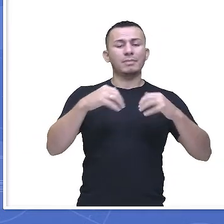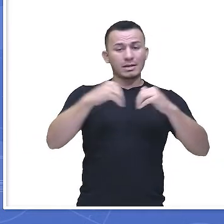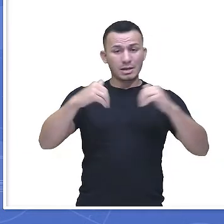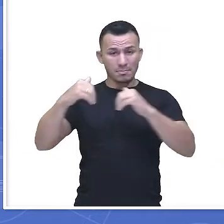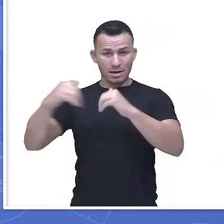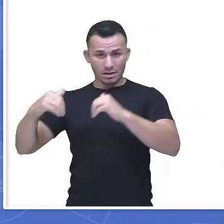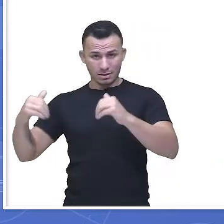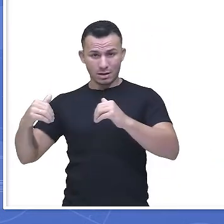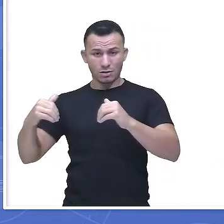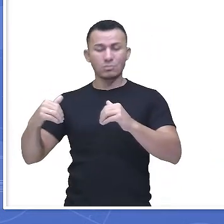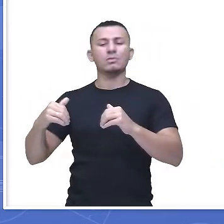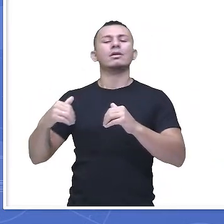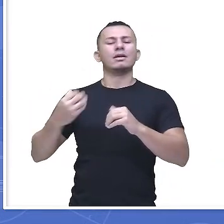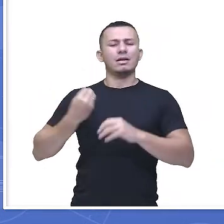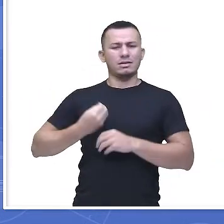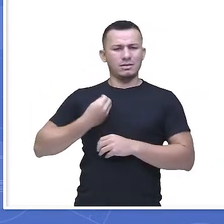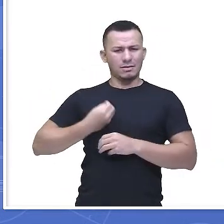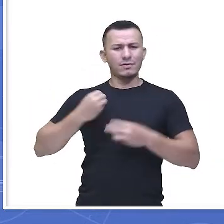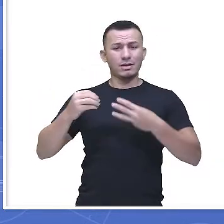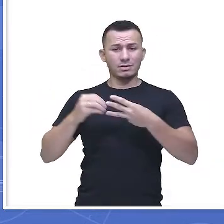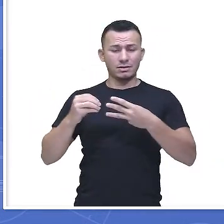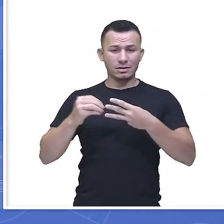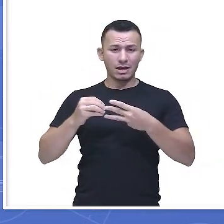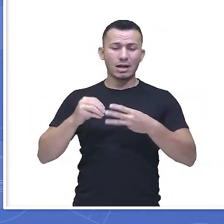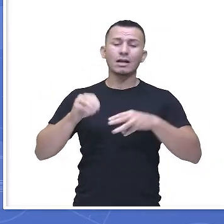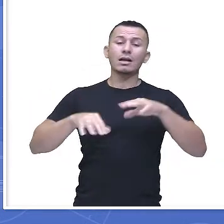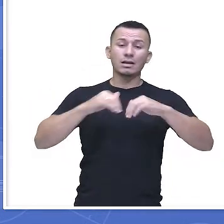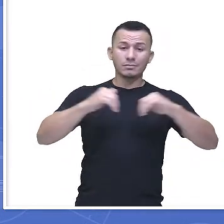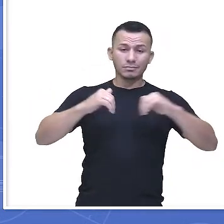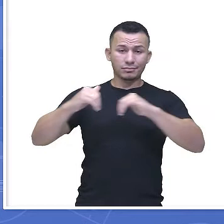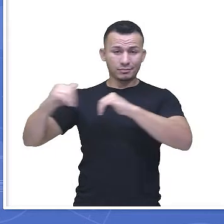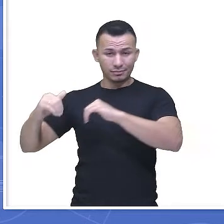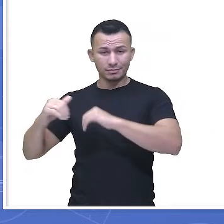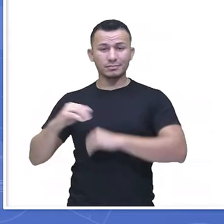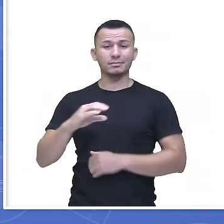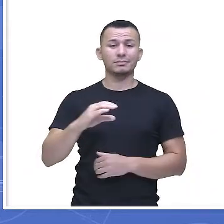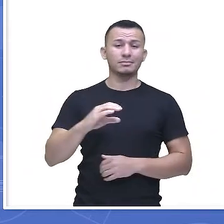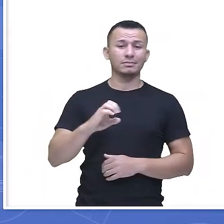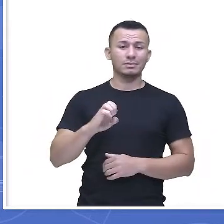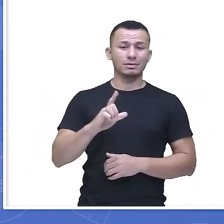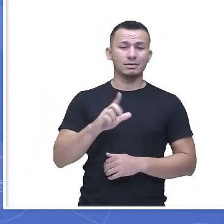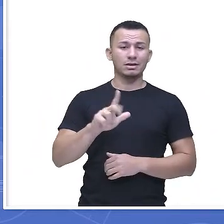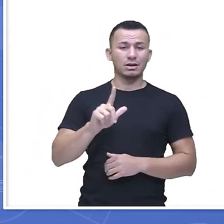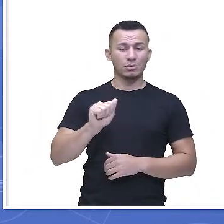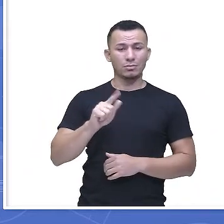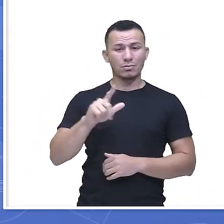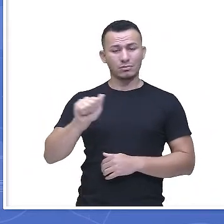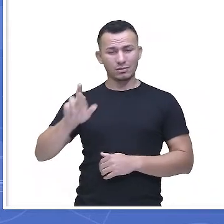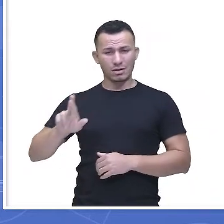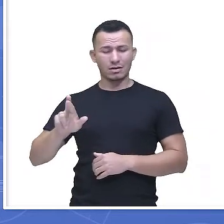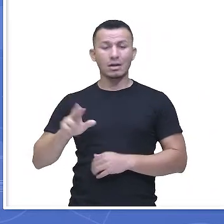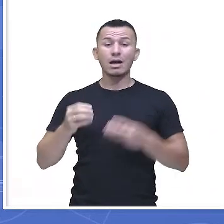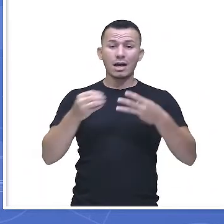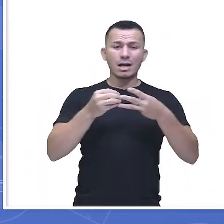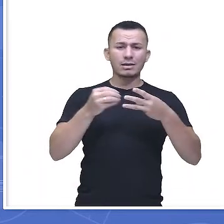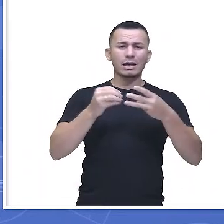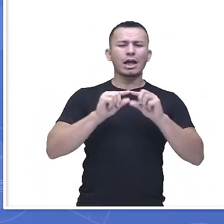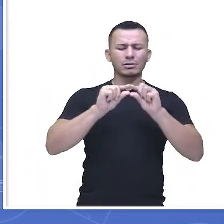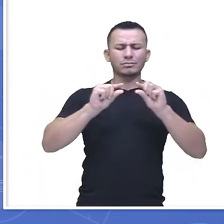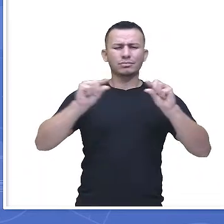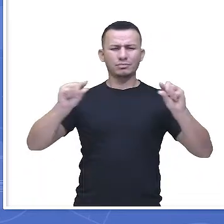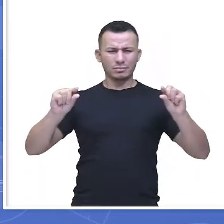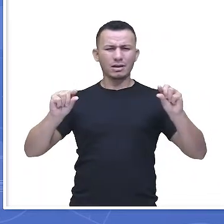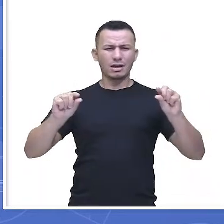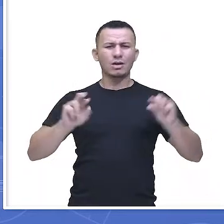células pré-existentes através da divisão celular. E a célula é a menor unidade